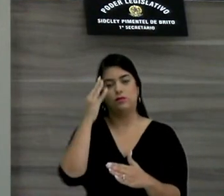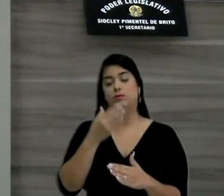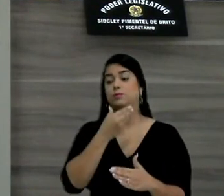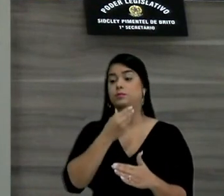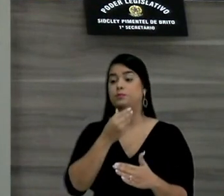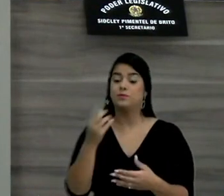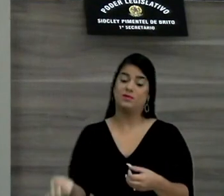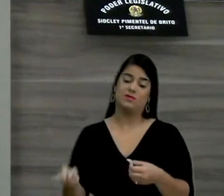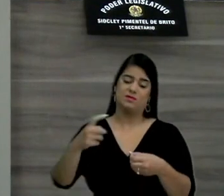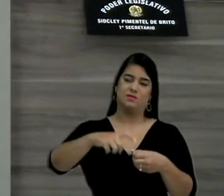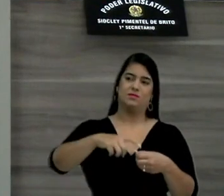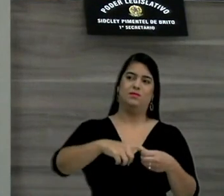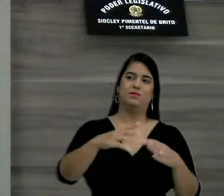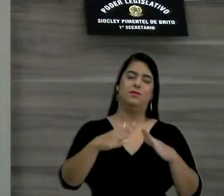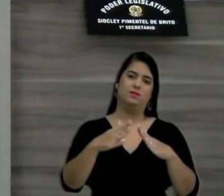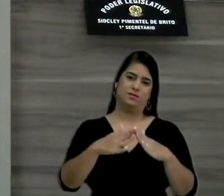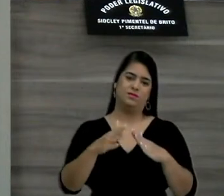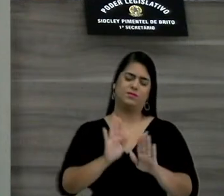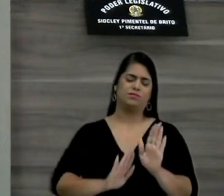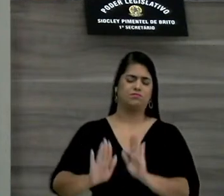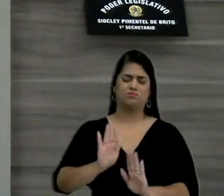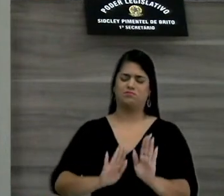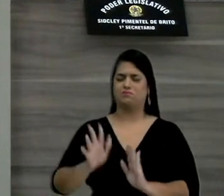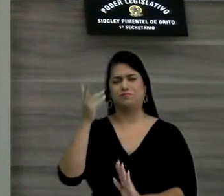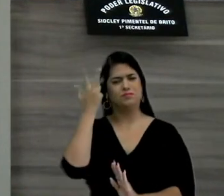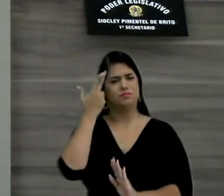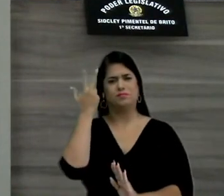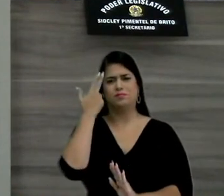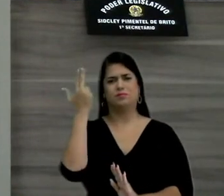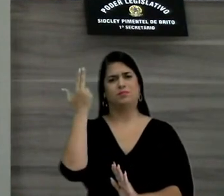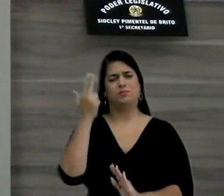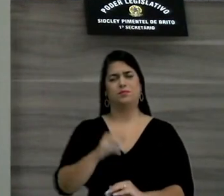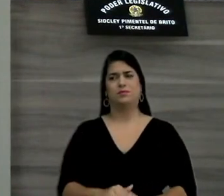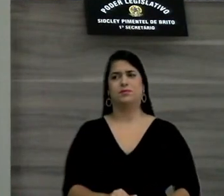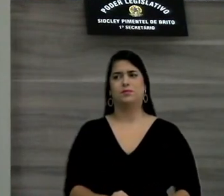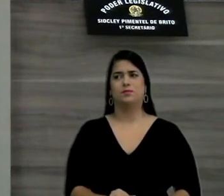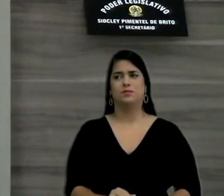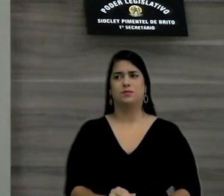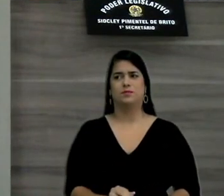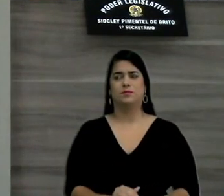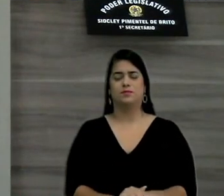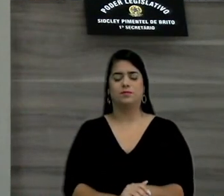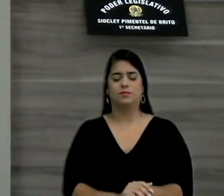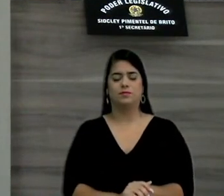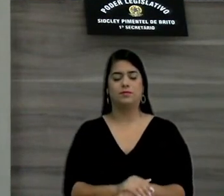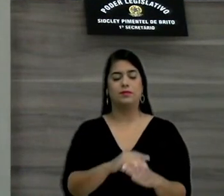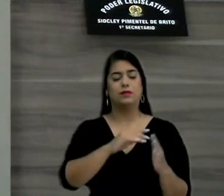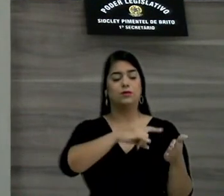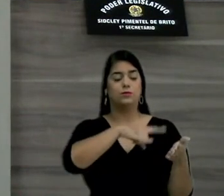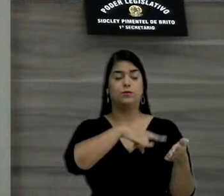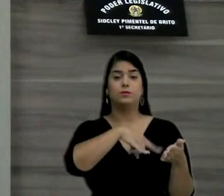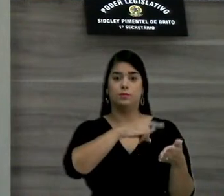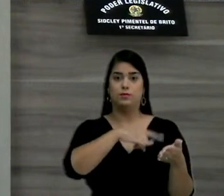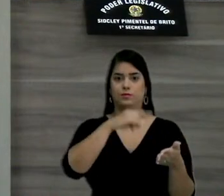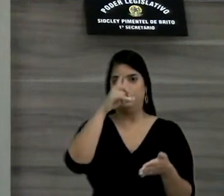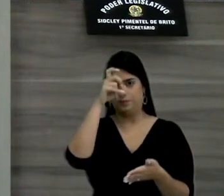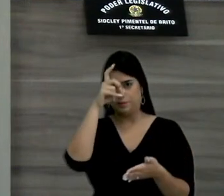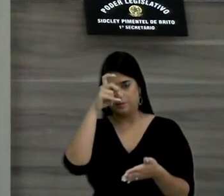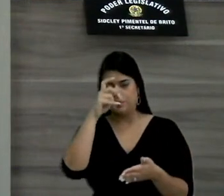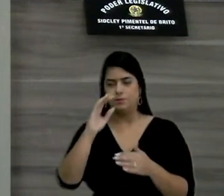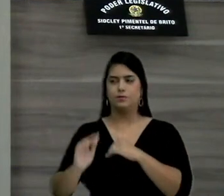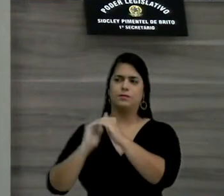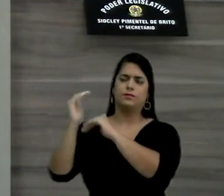residência bem como para que seja desocupado o leito hospitalar que irá providencial o documento de evolução hospitalar que